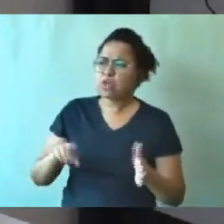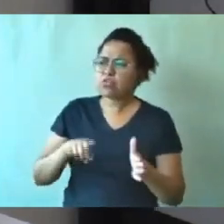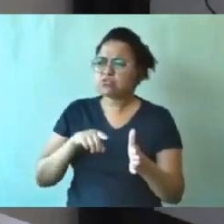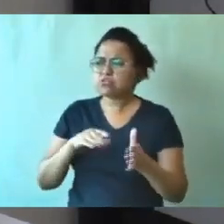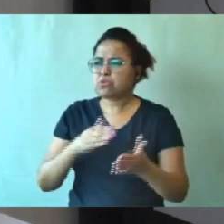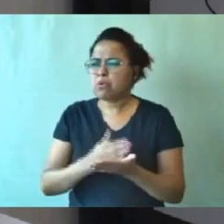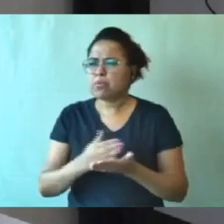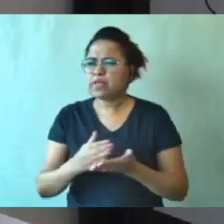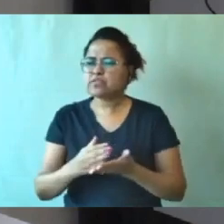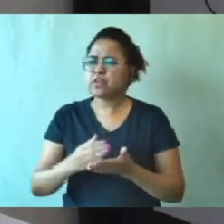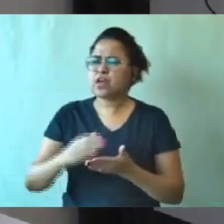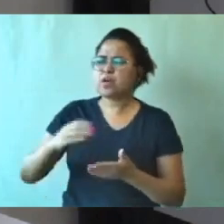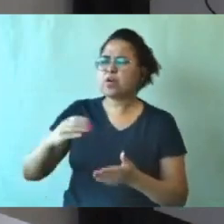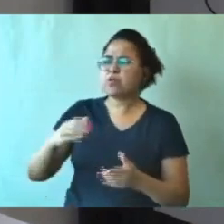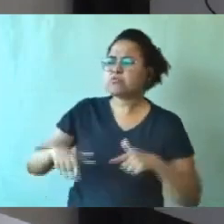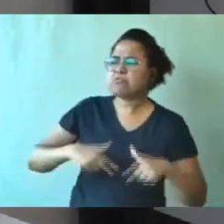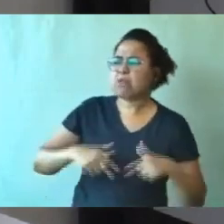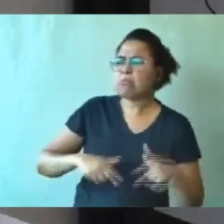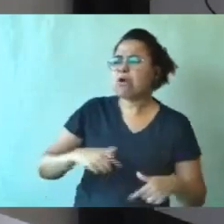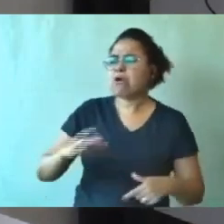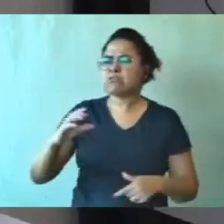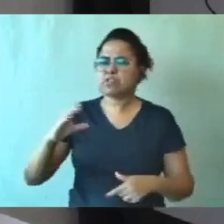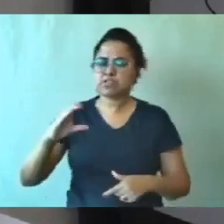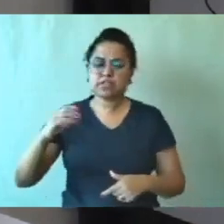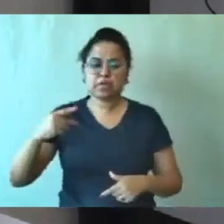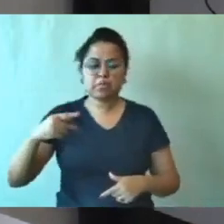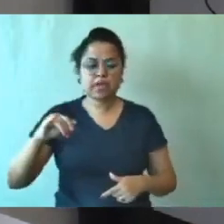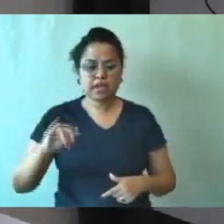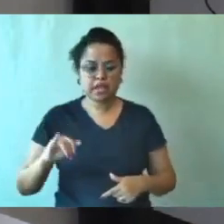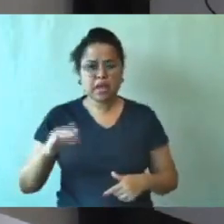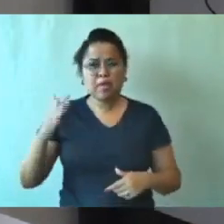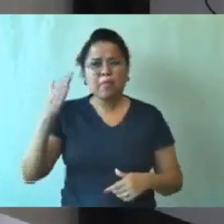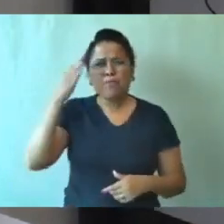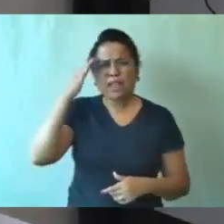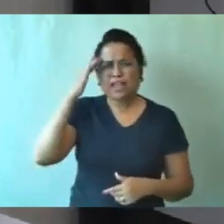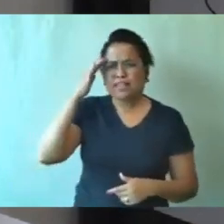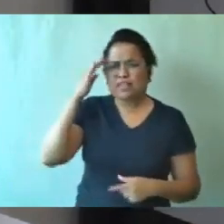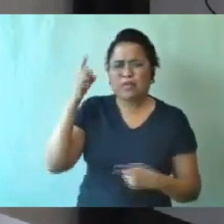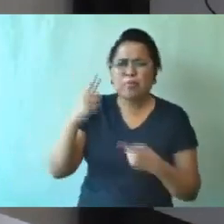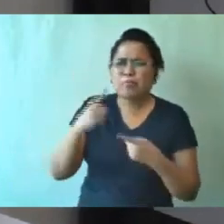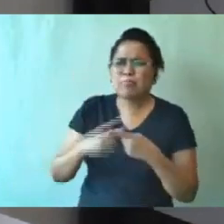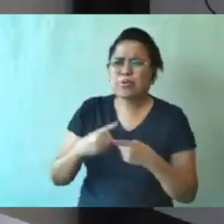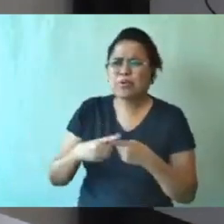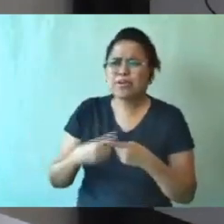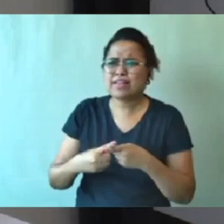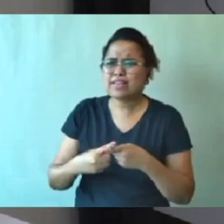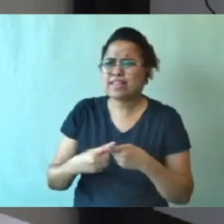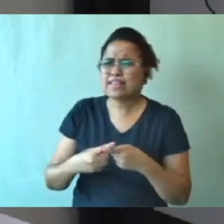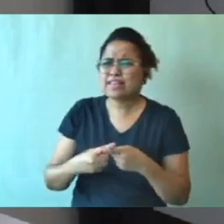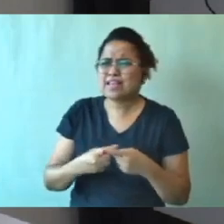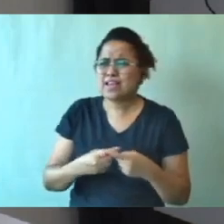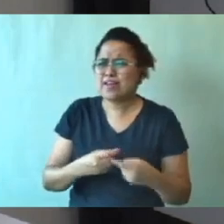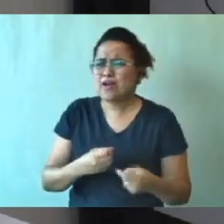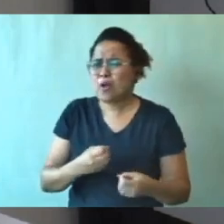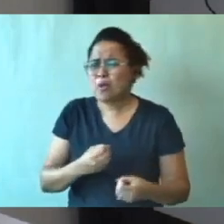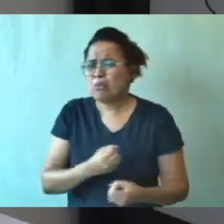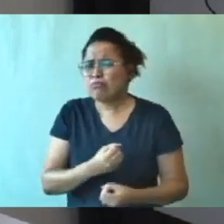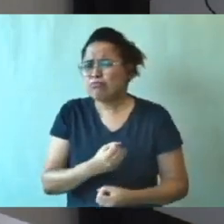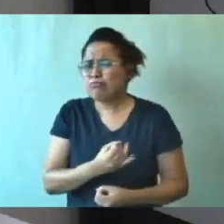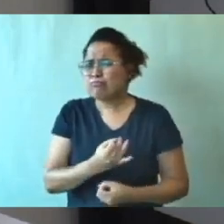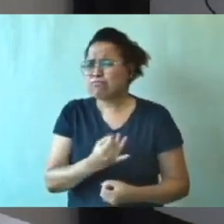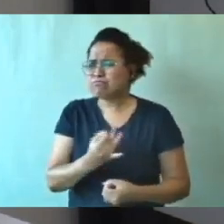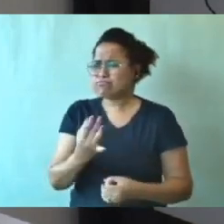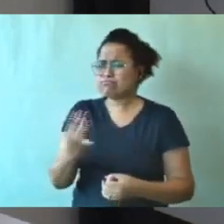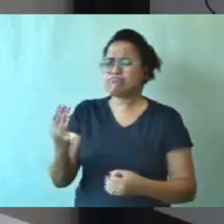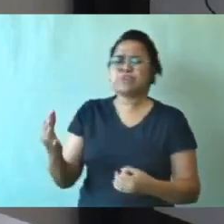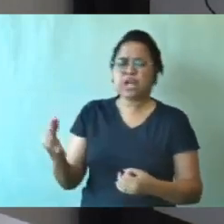da CPI para entender por que que tem tantos ônibus caindo aos pedaços que estavam rodando em Belo Horizonte.